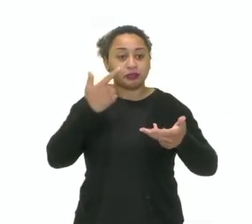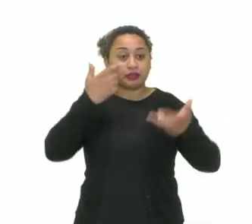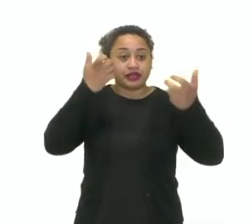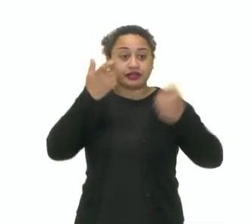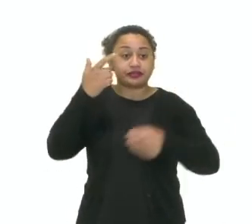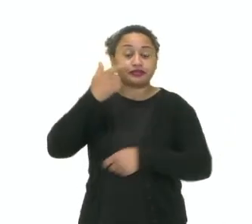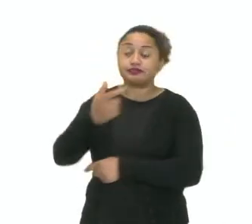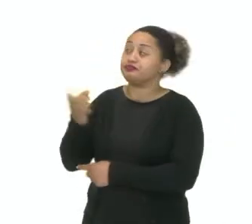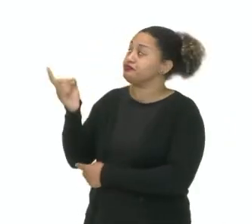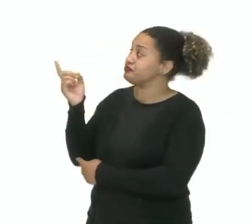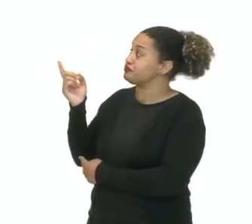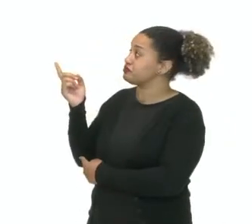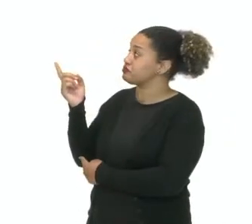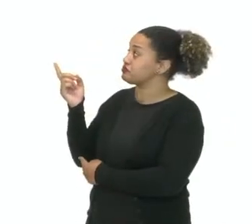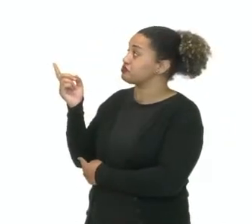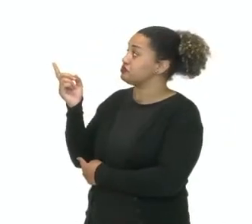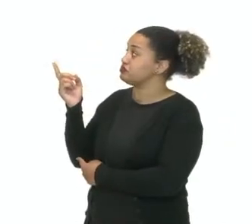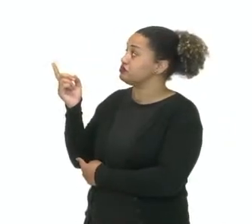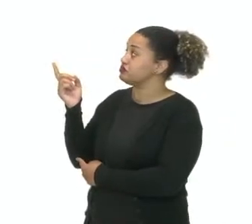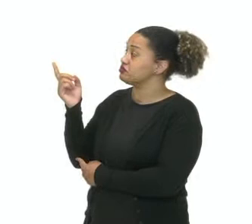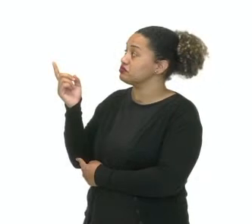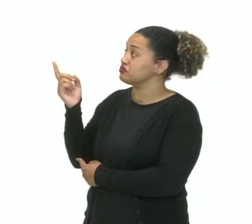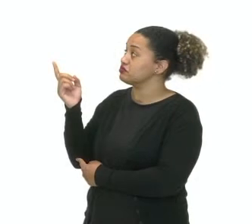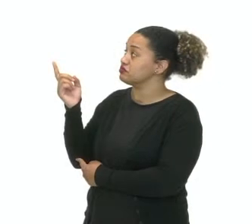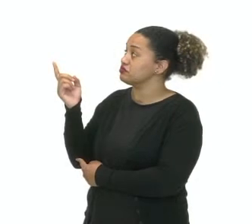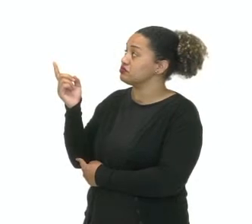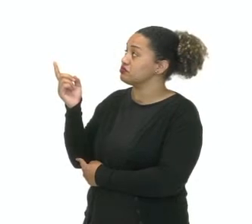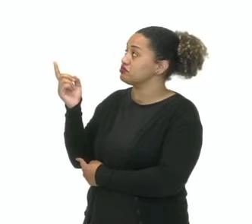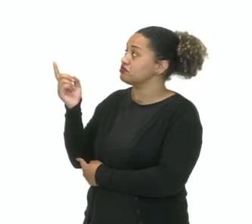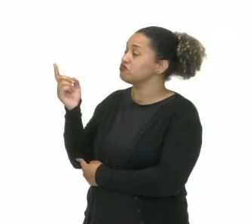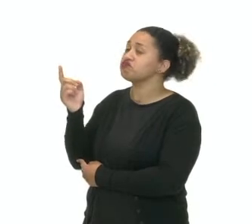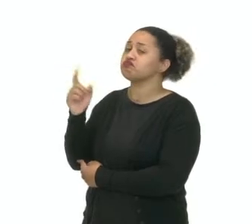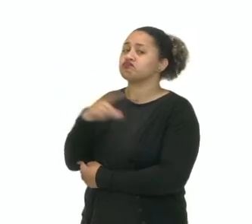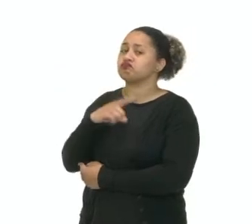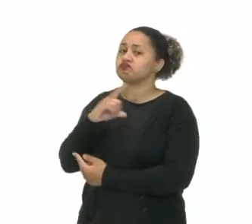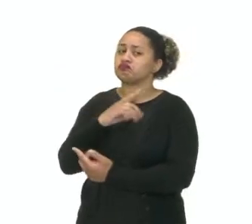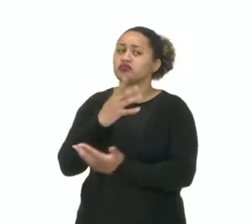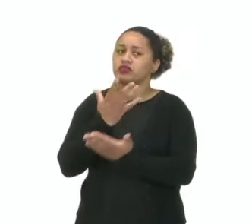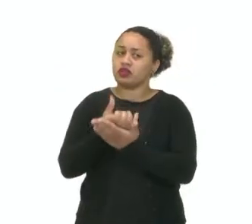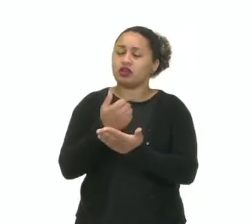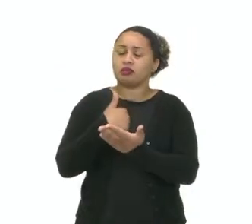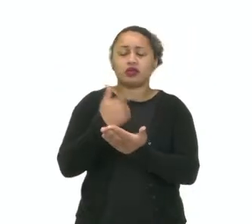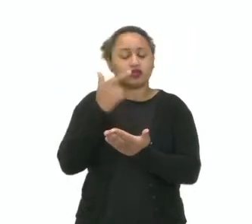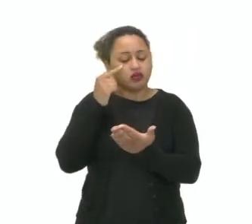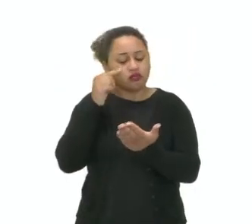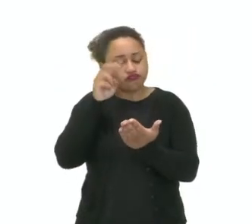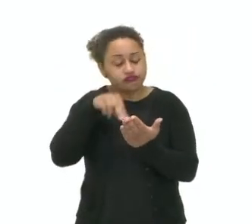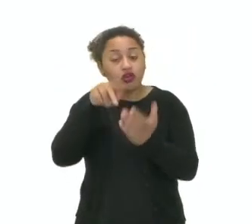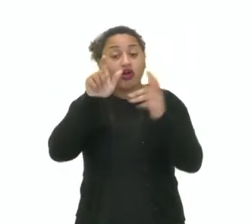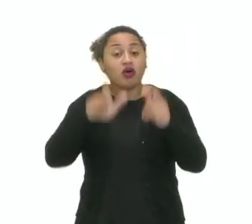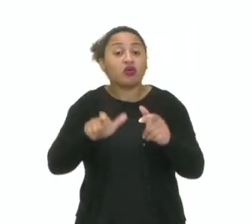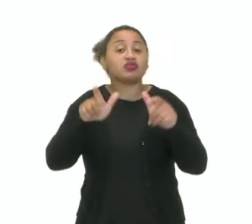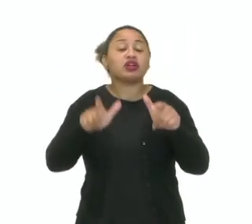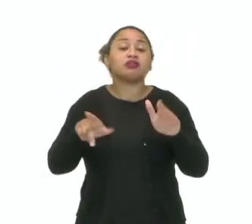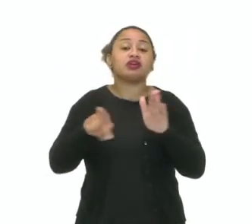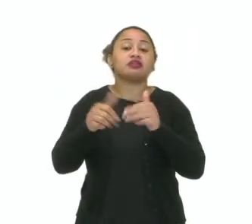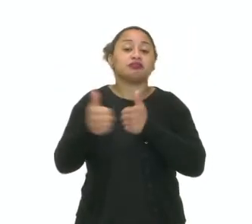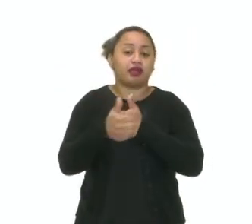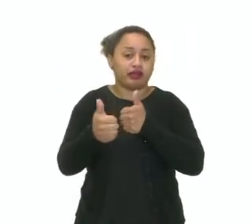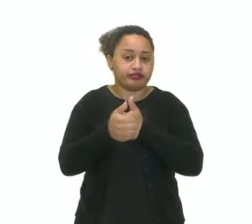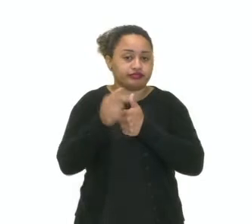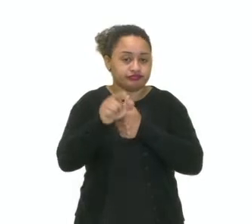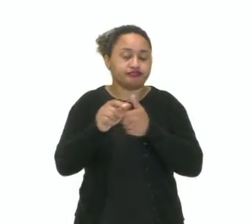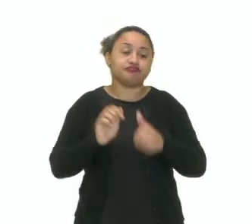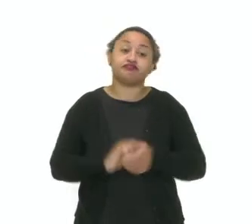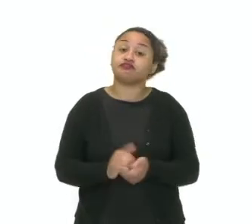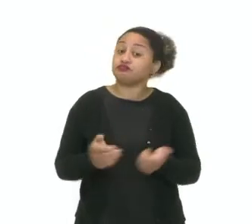algum aplicativo que você clica e vê qual é a torre, o ponto mais perto de você. Continuando a leitura, nós